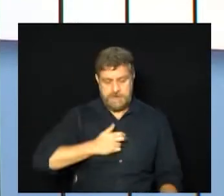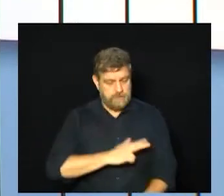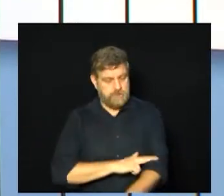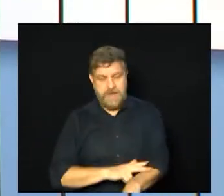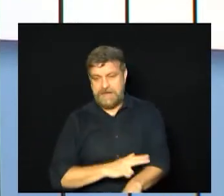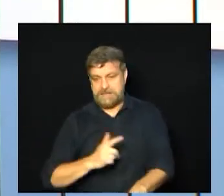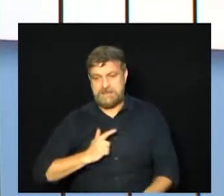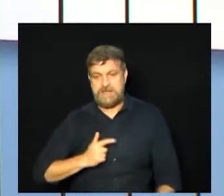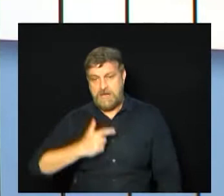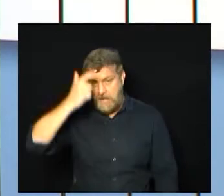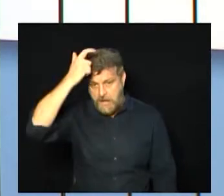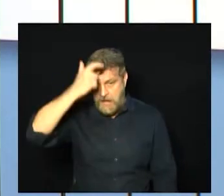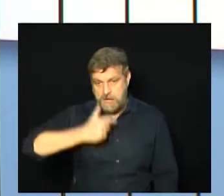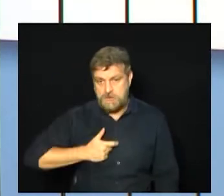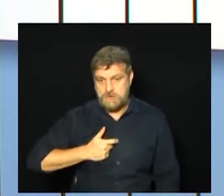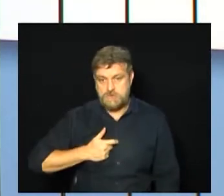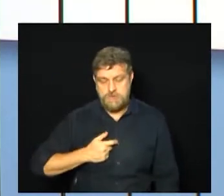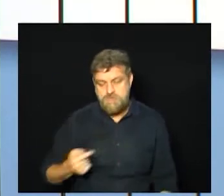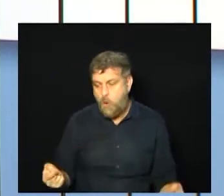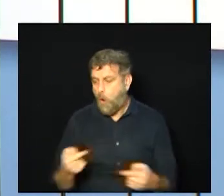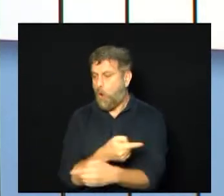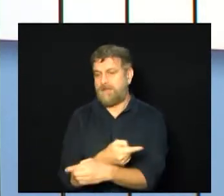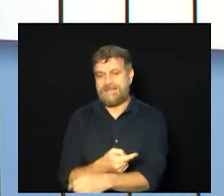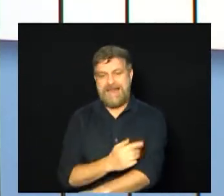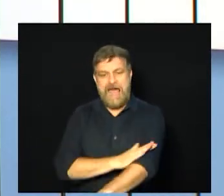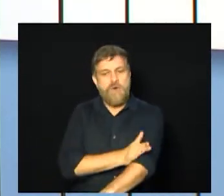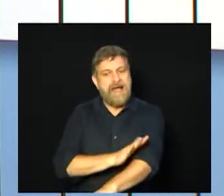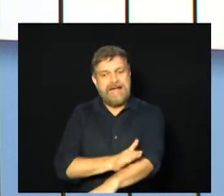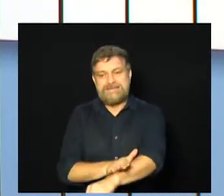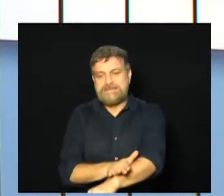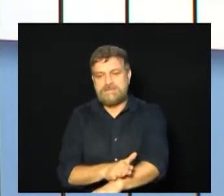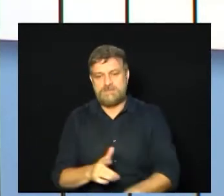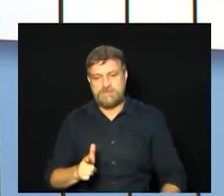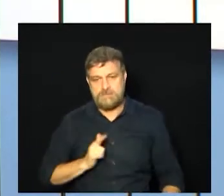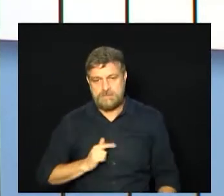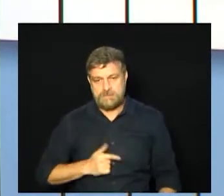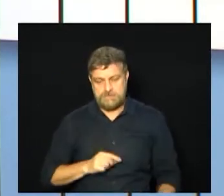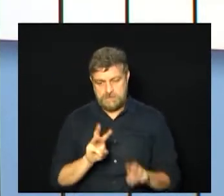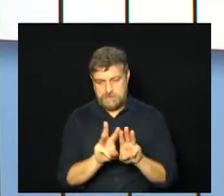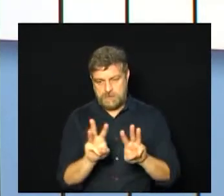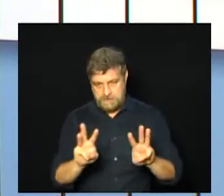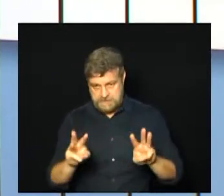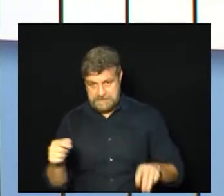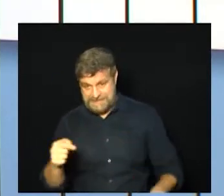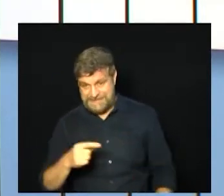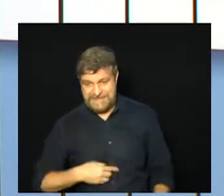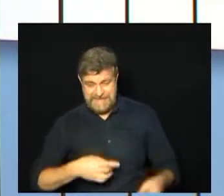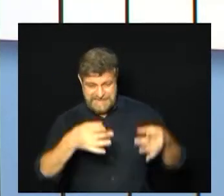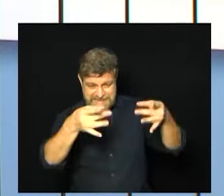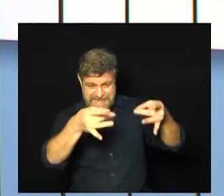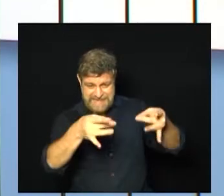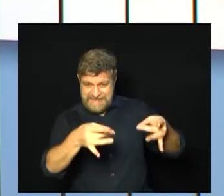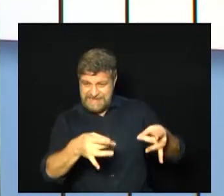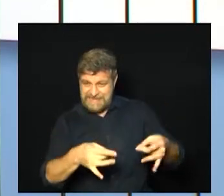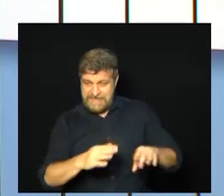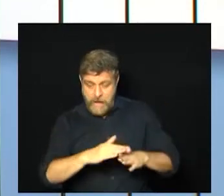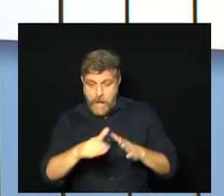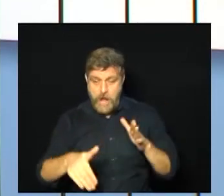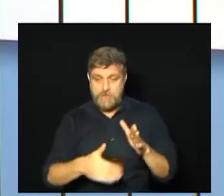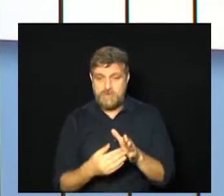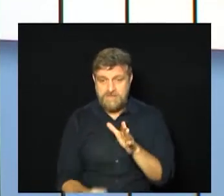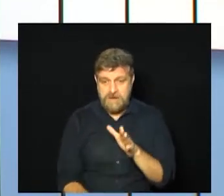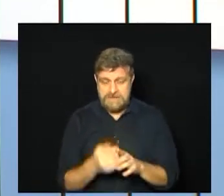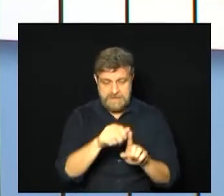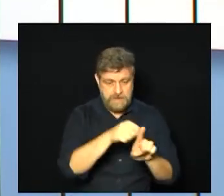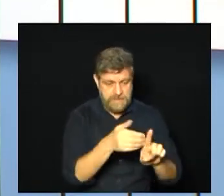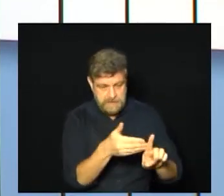por sou antirracista. E a gente tem no site da Prefeitura todos os eventos que vão acontecer no decorrer